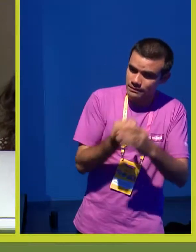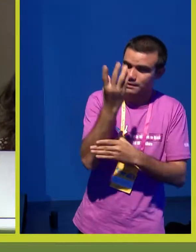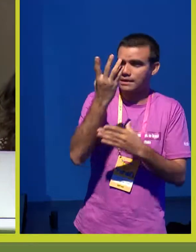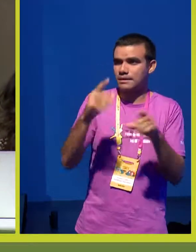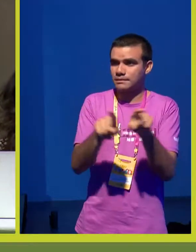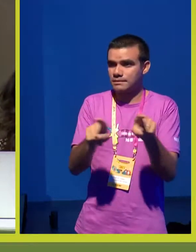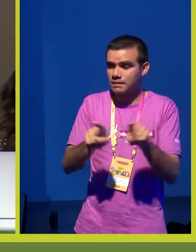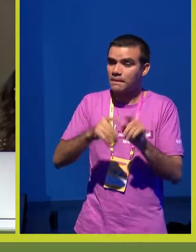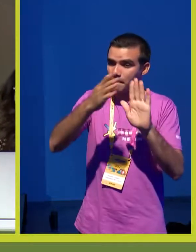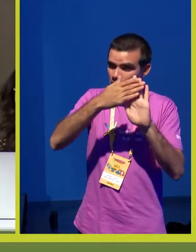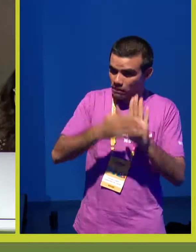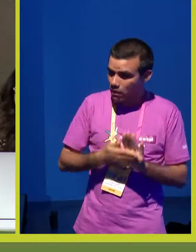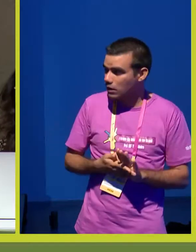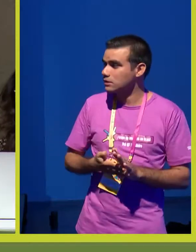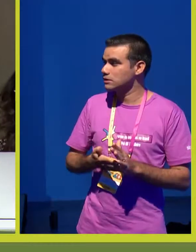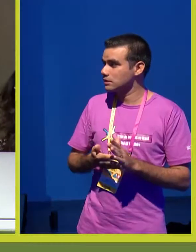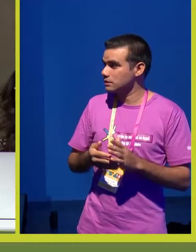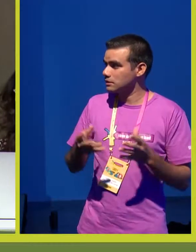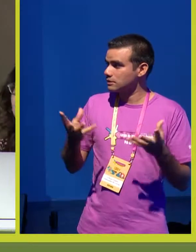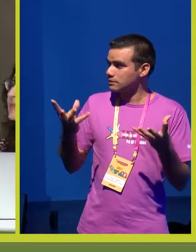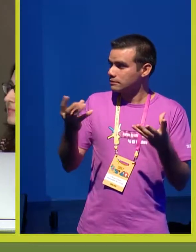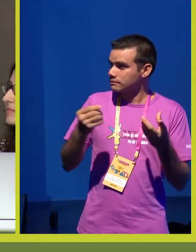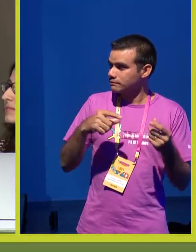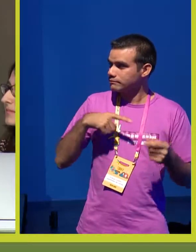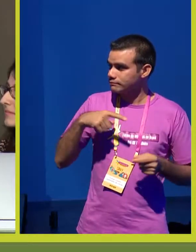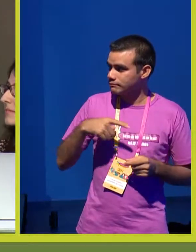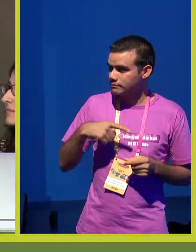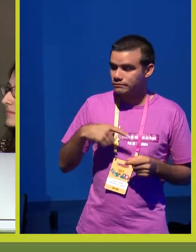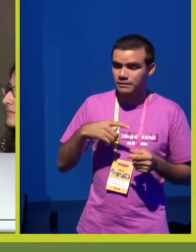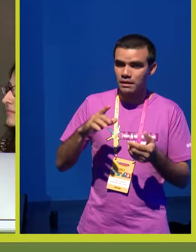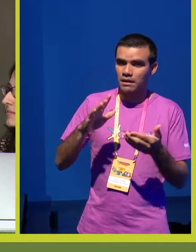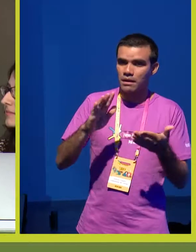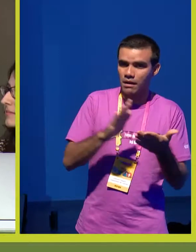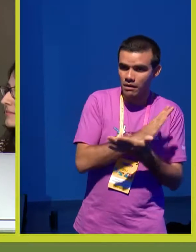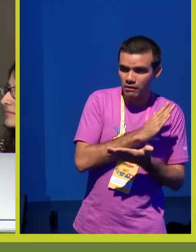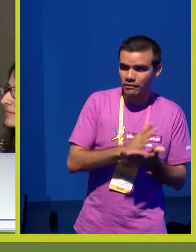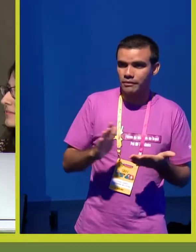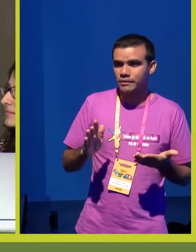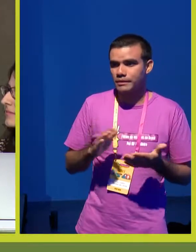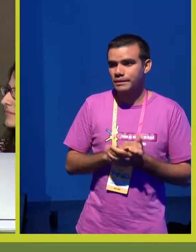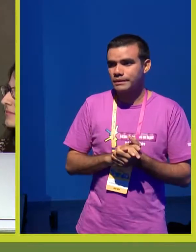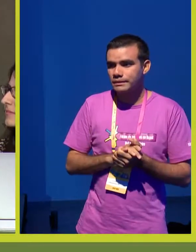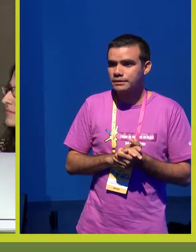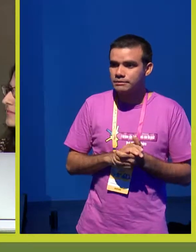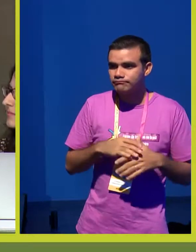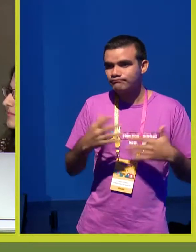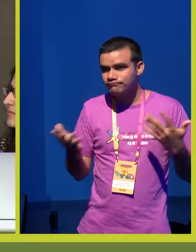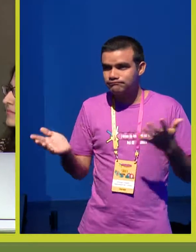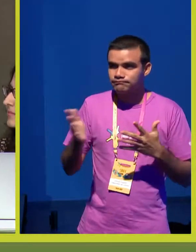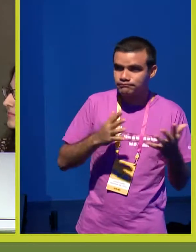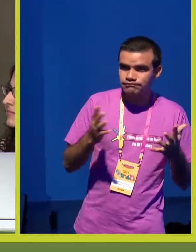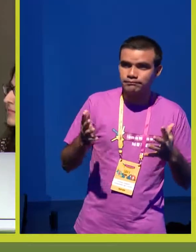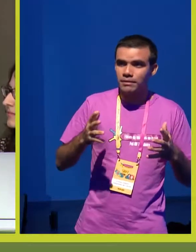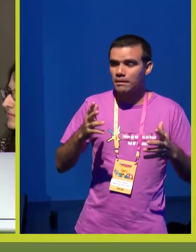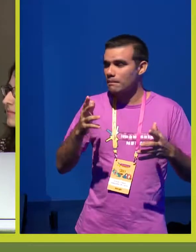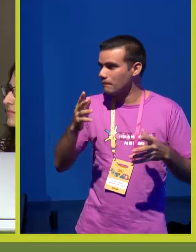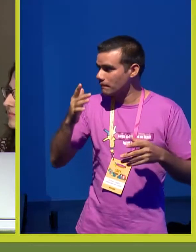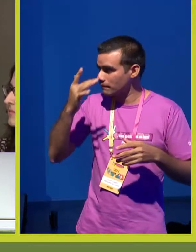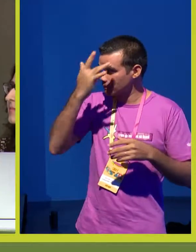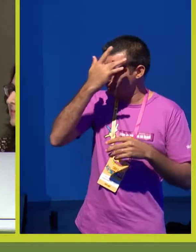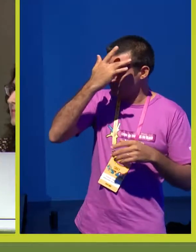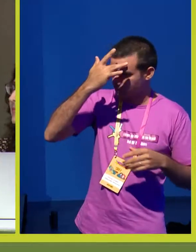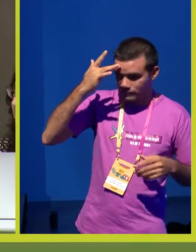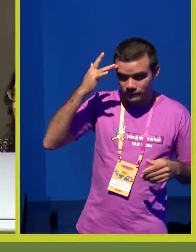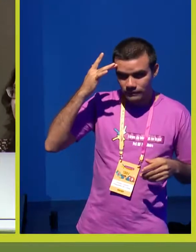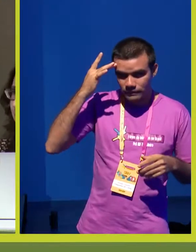propostas, muitas vezes, de maneira a colocar para o público soluções que não